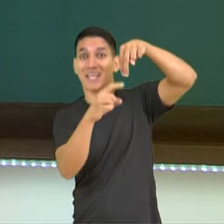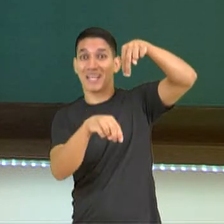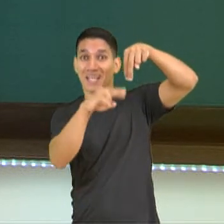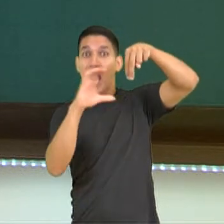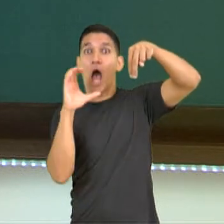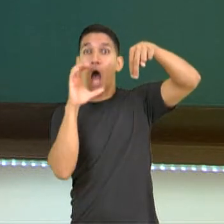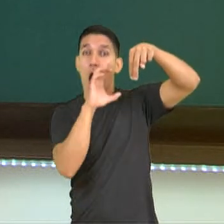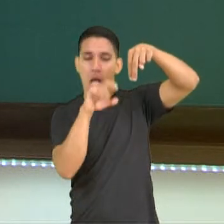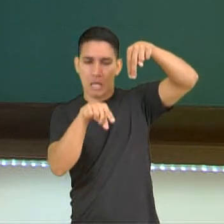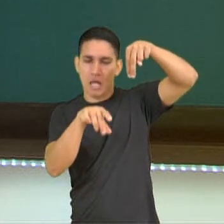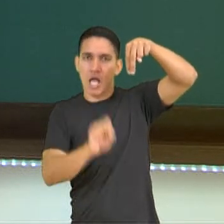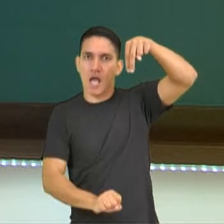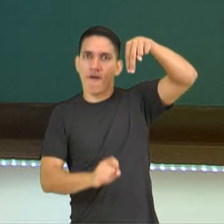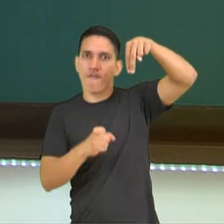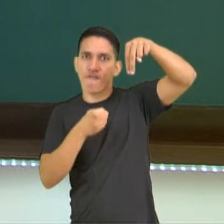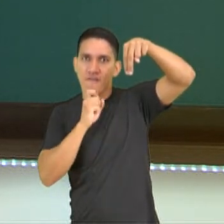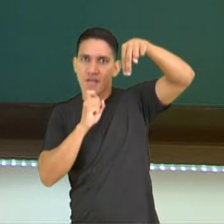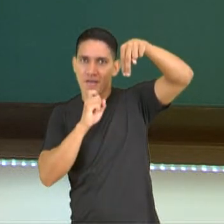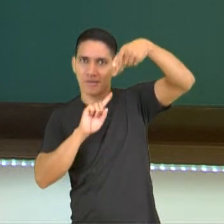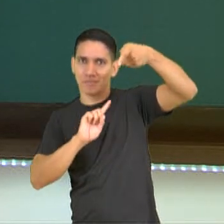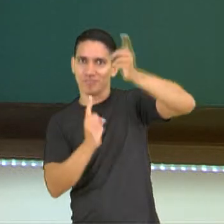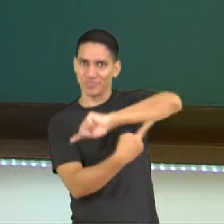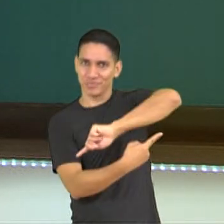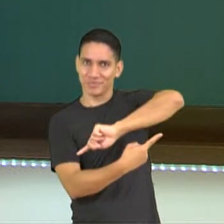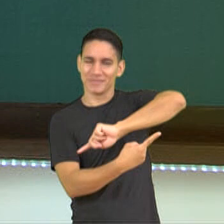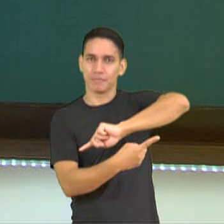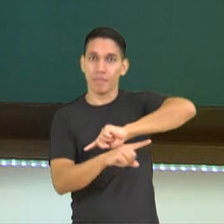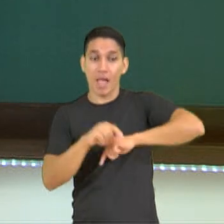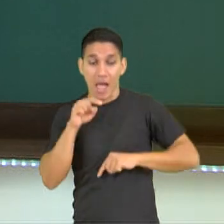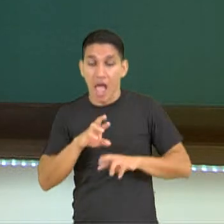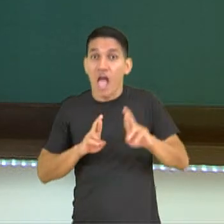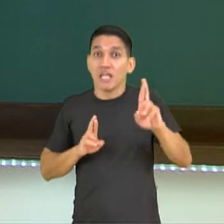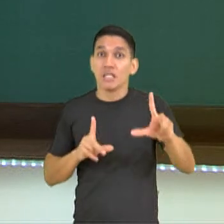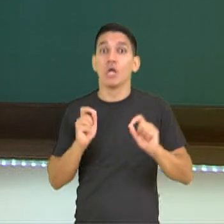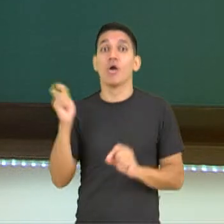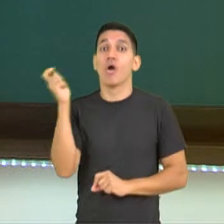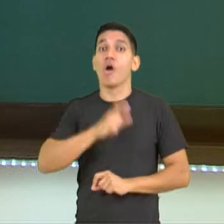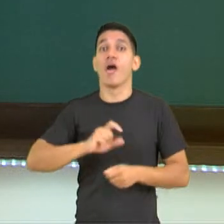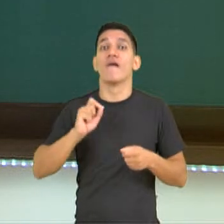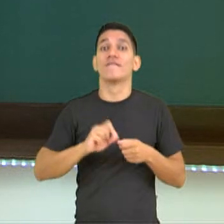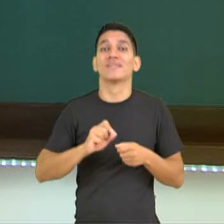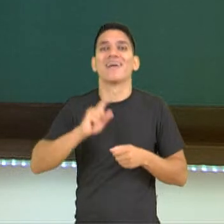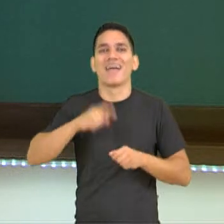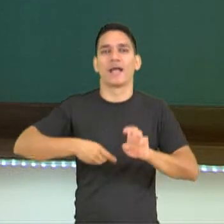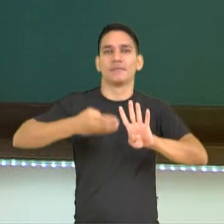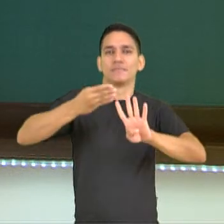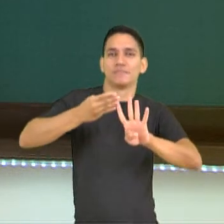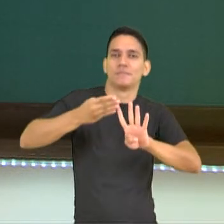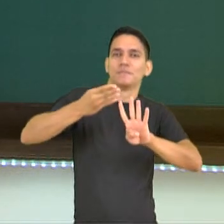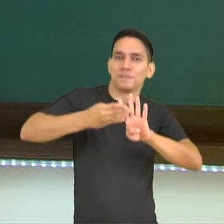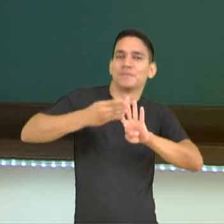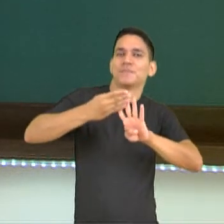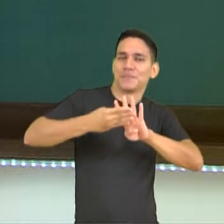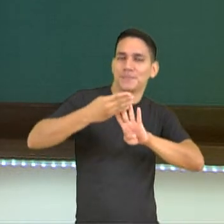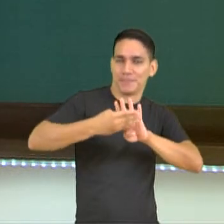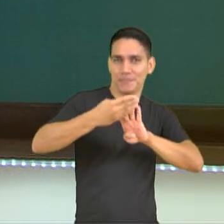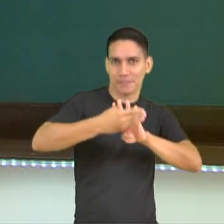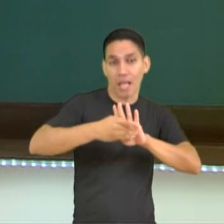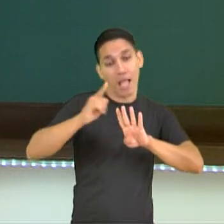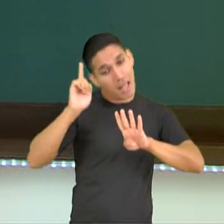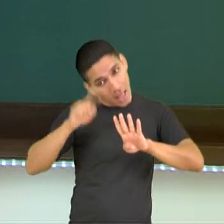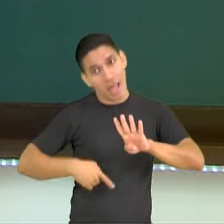no sul, essas diferenças ali permitem, então, a gente ter estações do ano que também vão